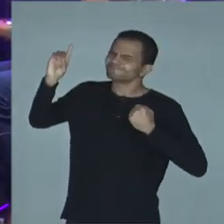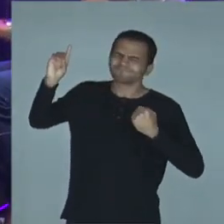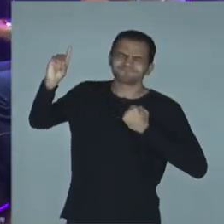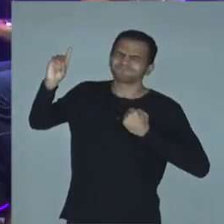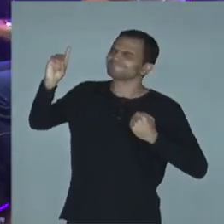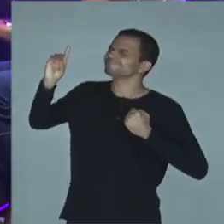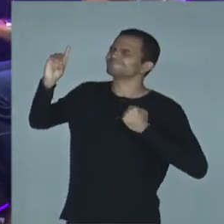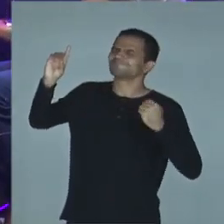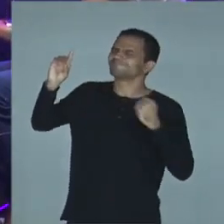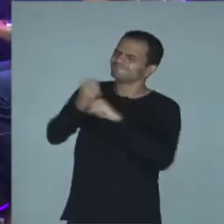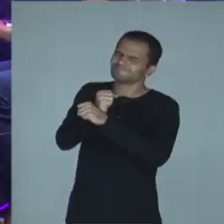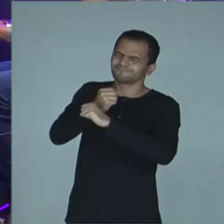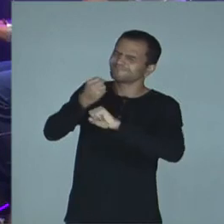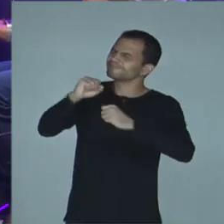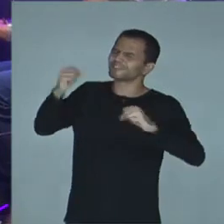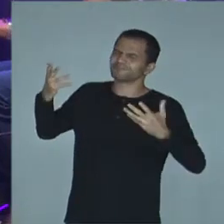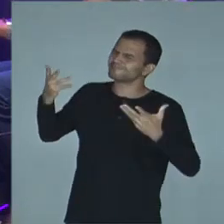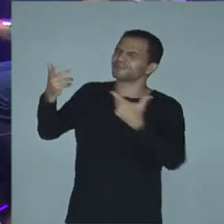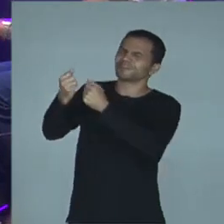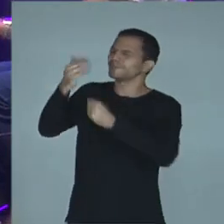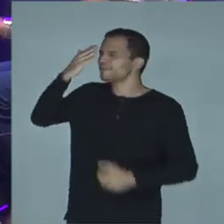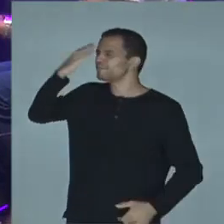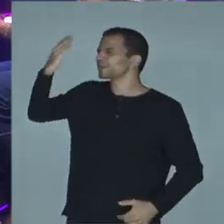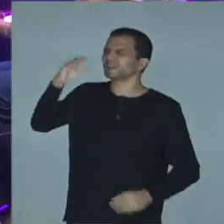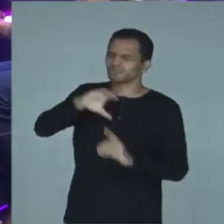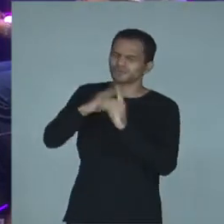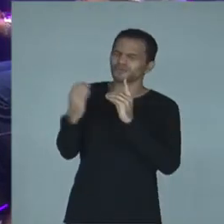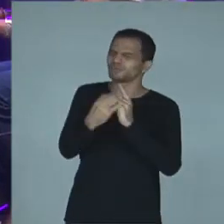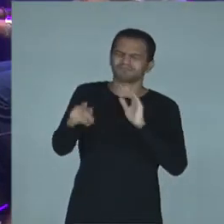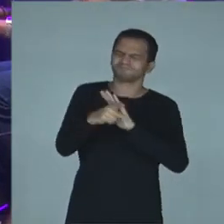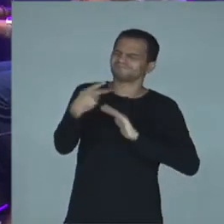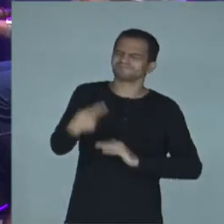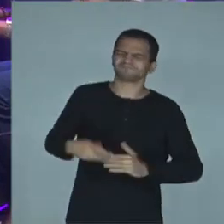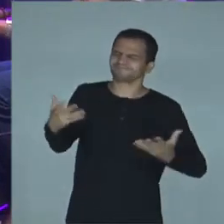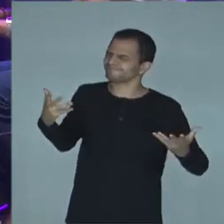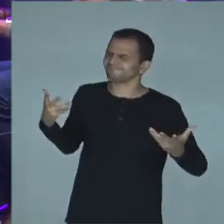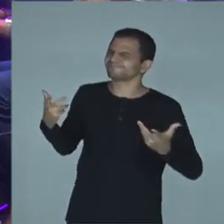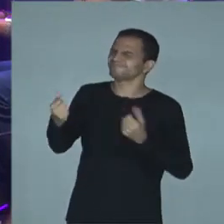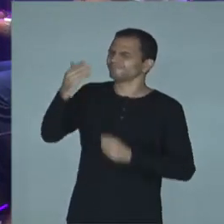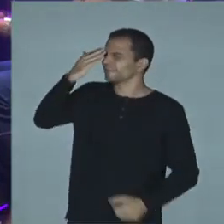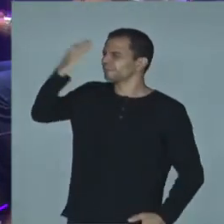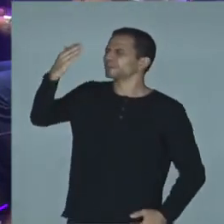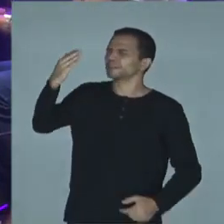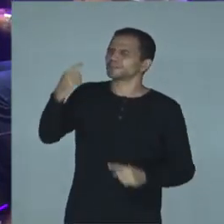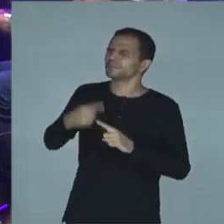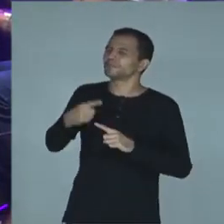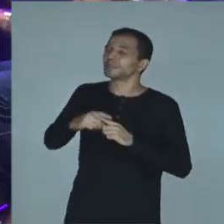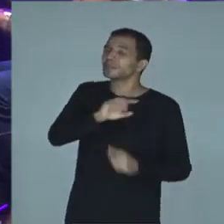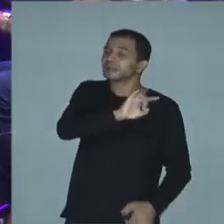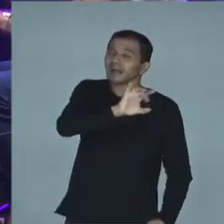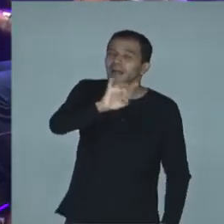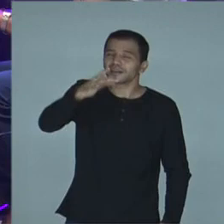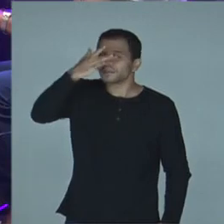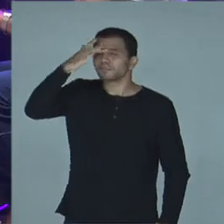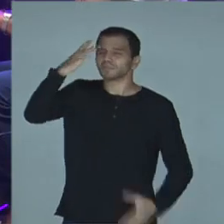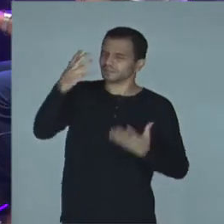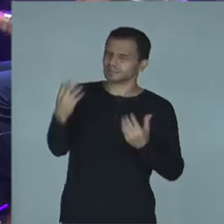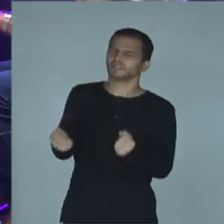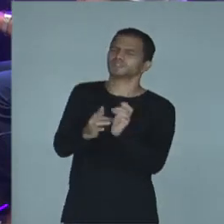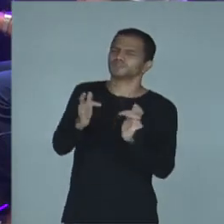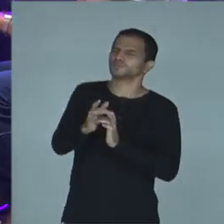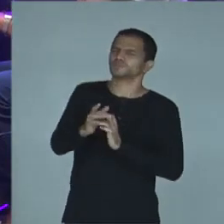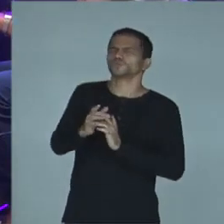que o senhor fez nesse culto e por cada vida que foi abençoada nesse culto por cada pessoa que tomou uma posição